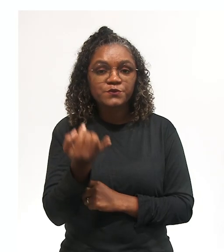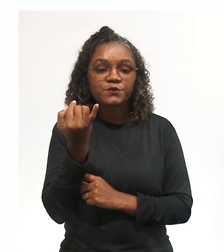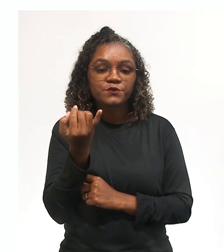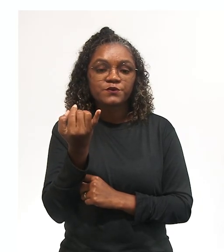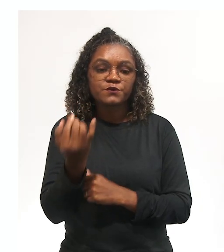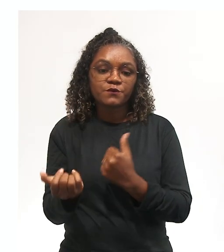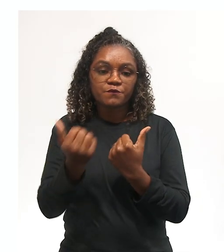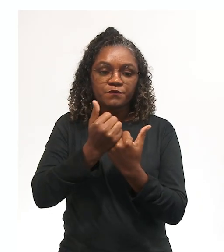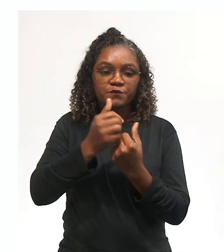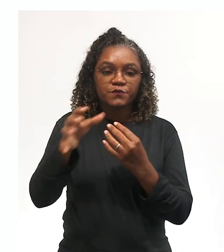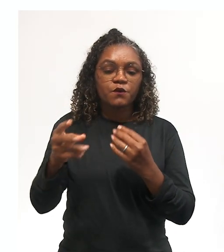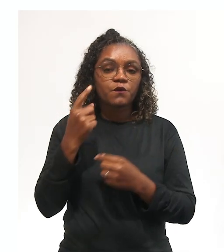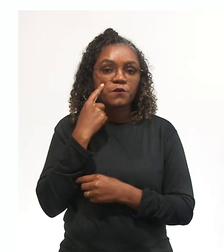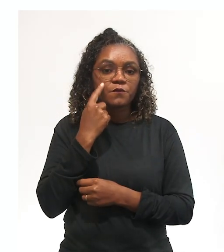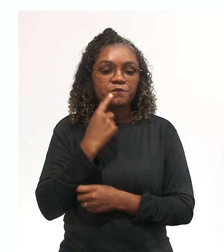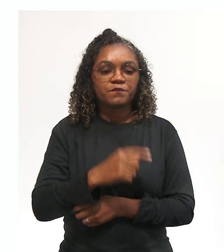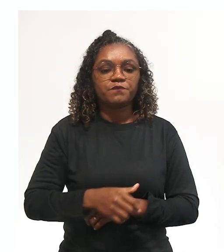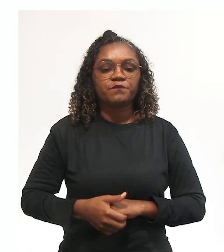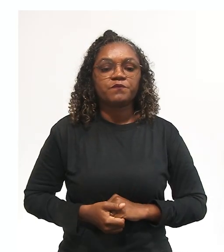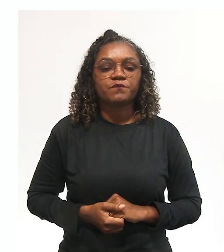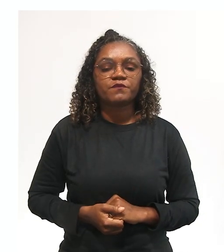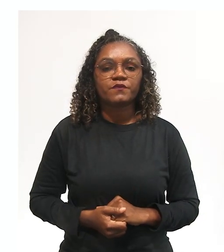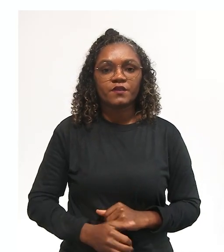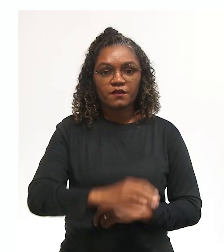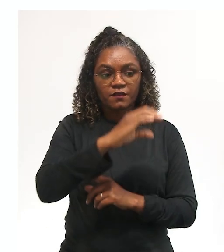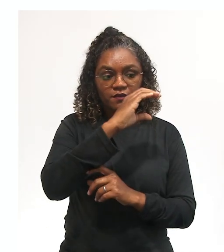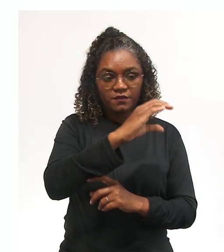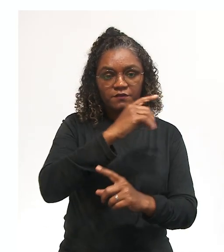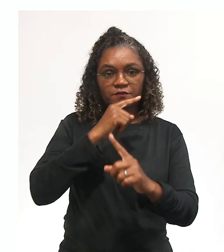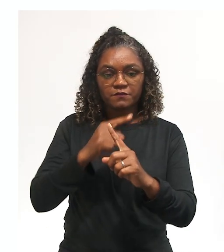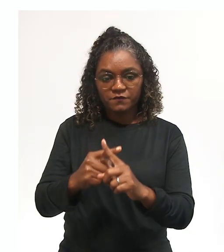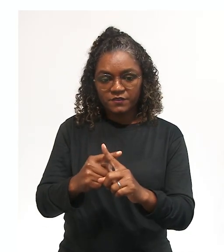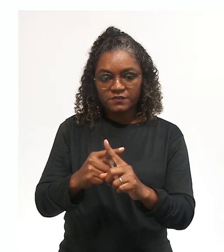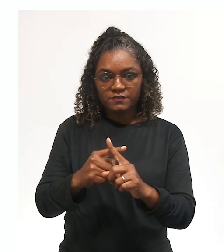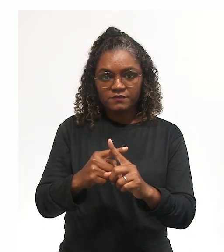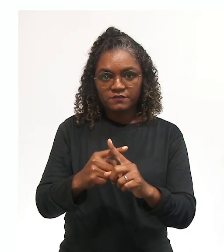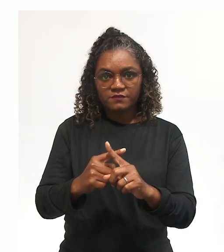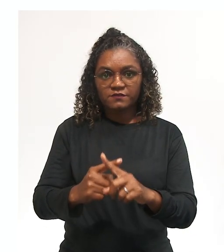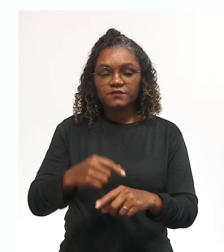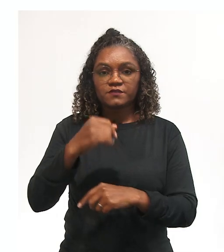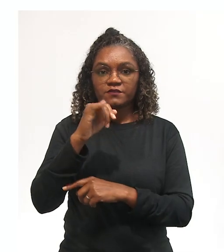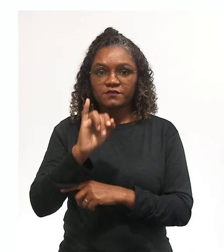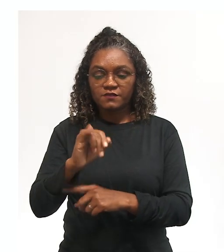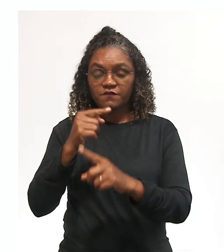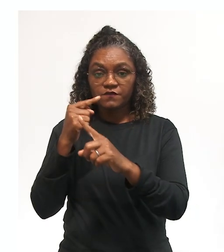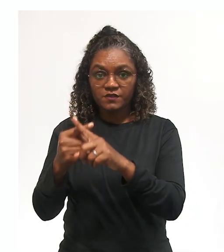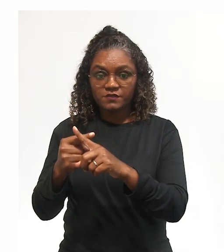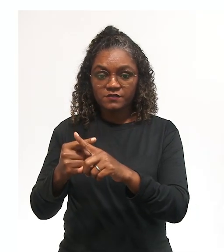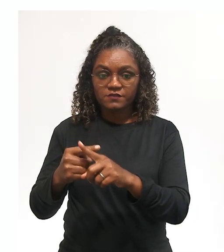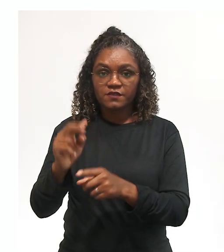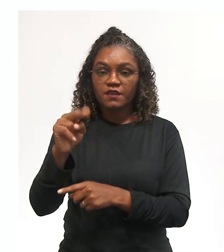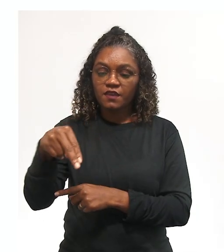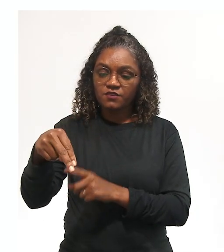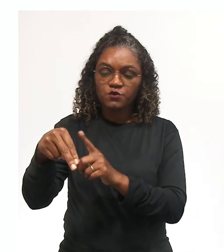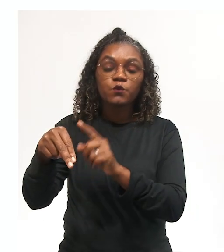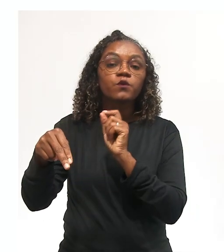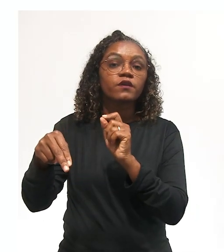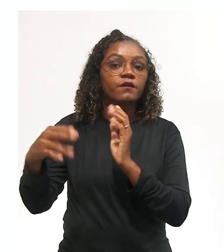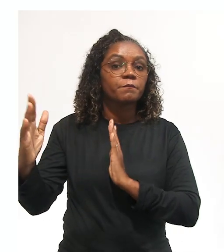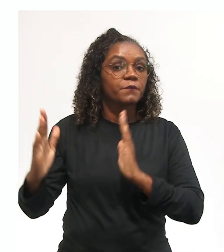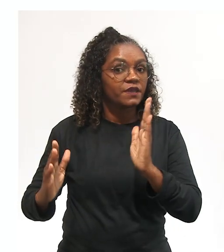aqui, ó. Juro é capital vezes a taxa, vezes o tempo. E aí, em cima